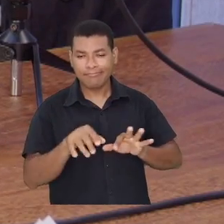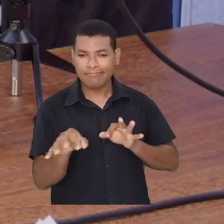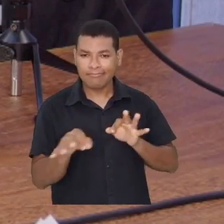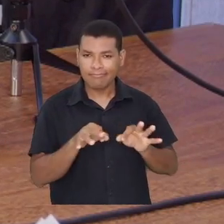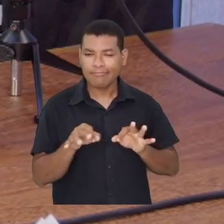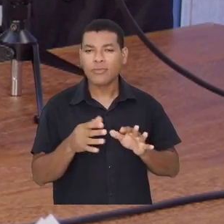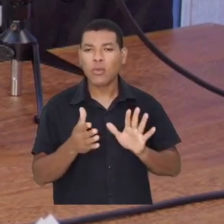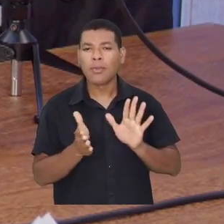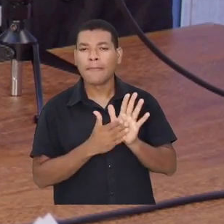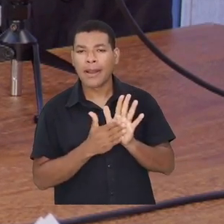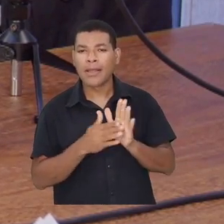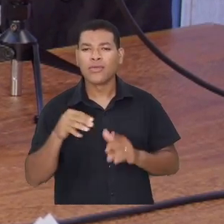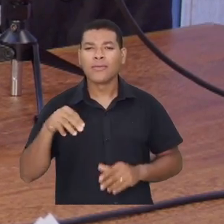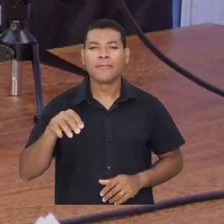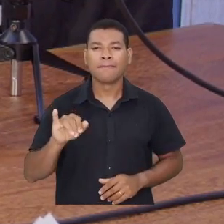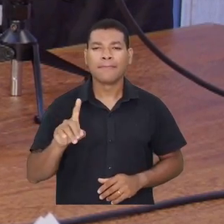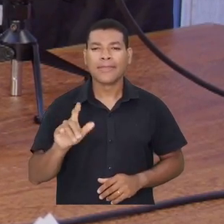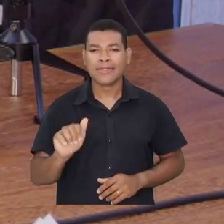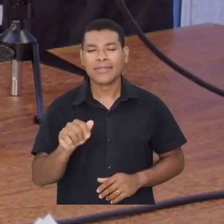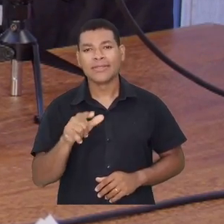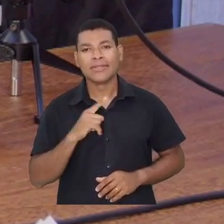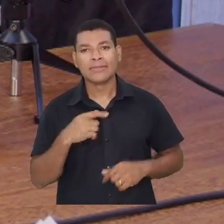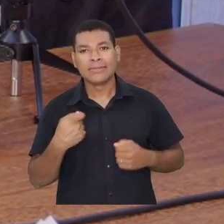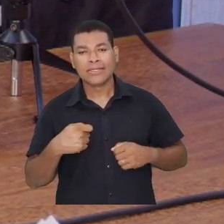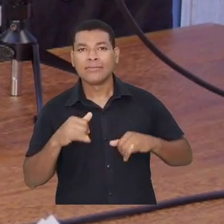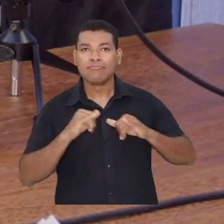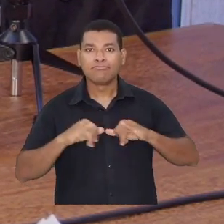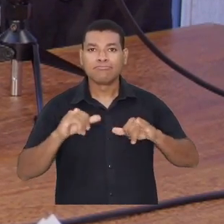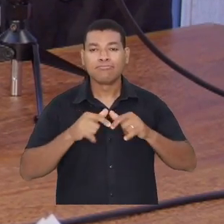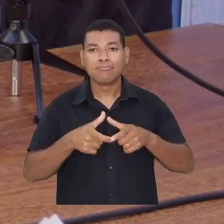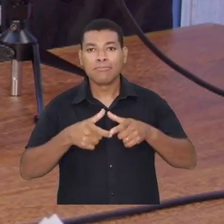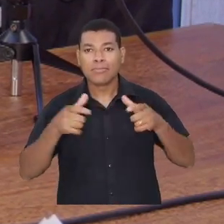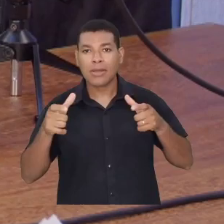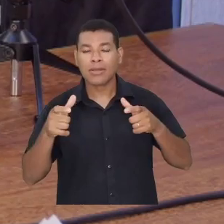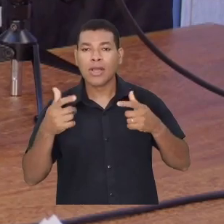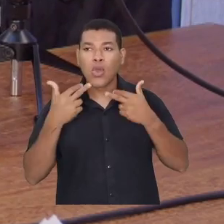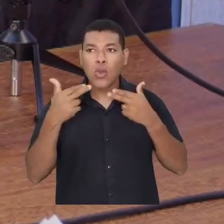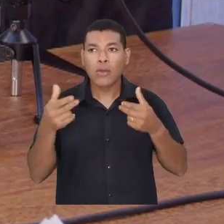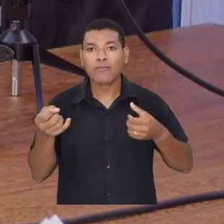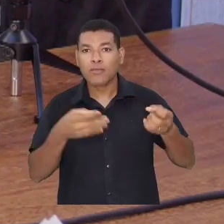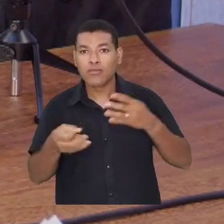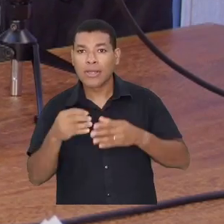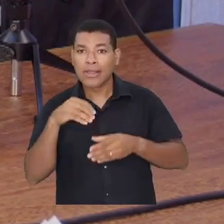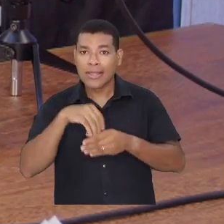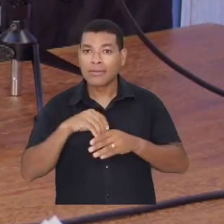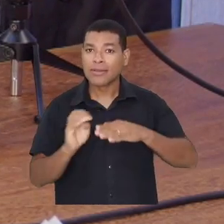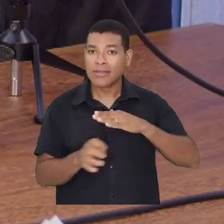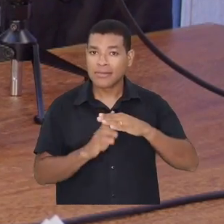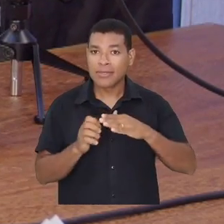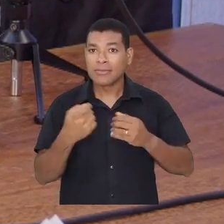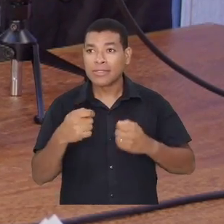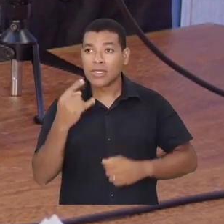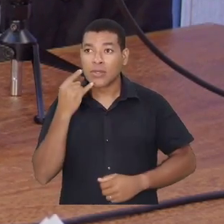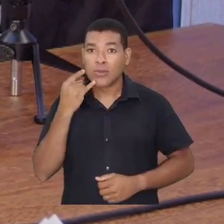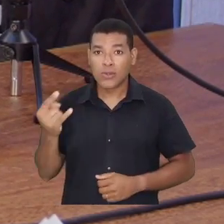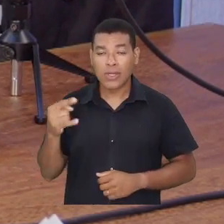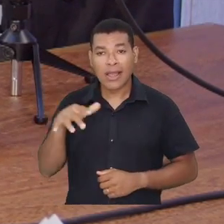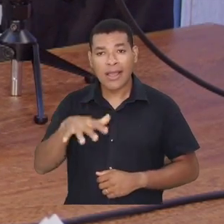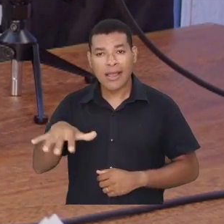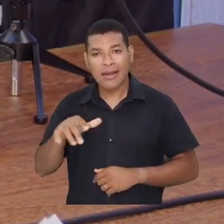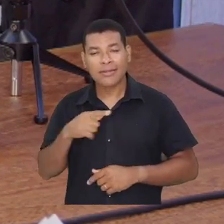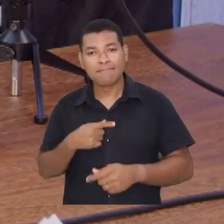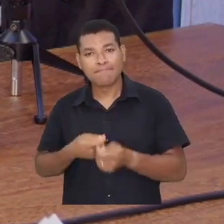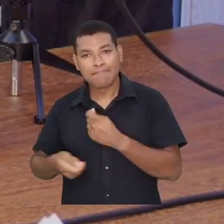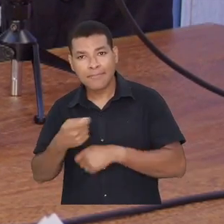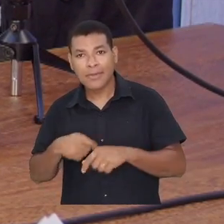de mídia, porque você tem que amplificar todas essas notícias da empresa, né, porque você quer ser atrativa para o mercado e,